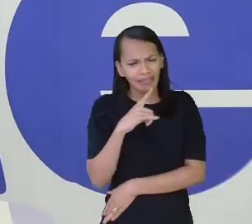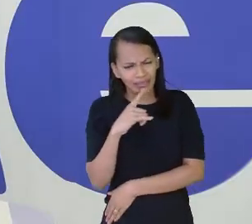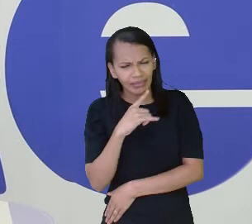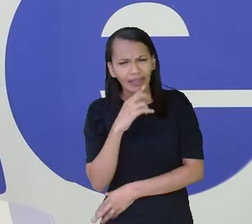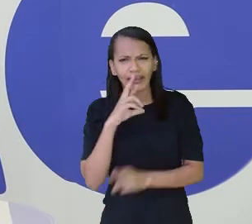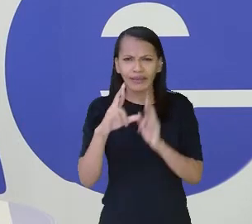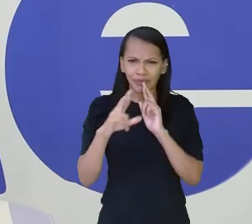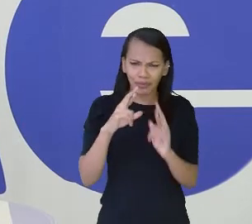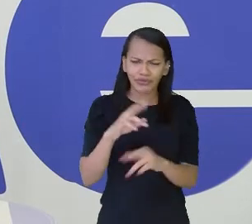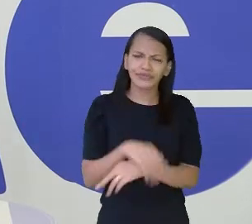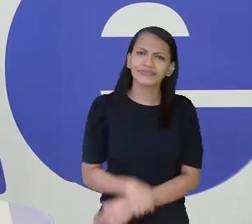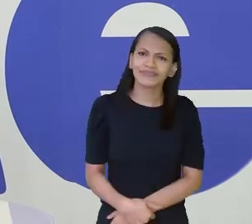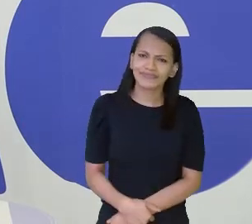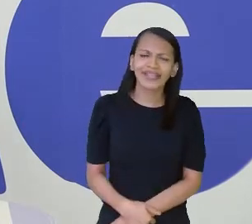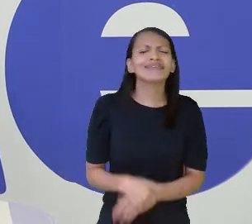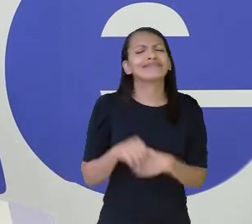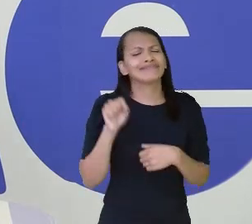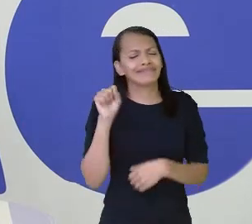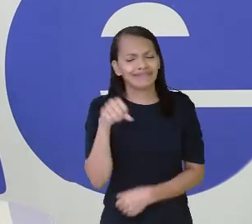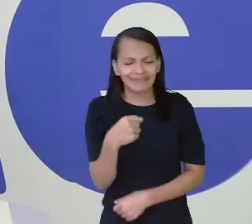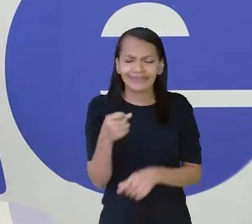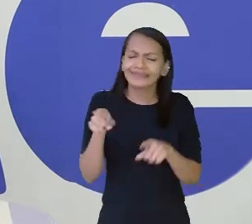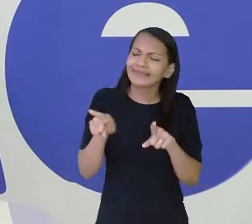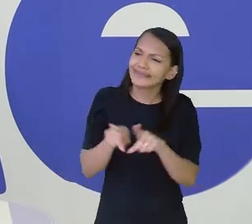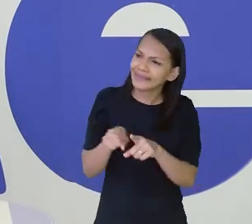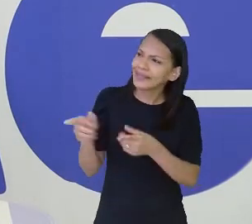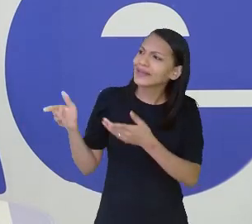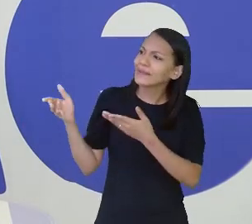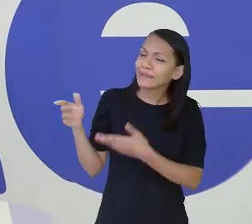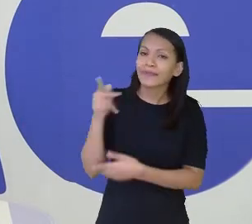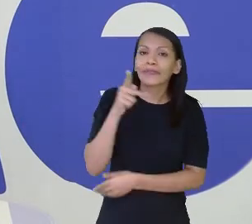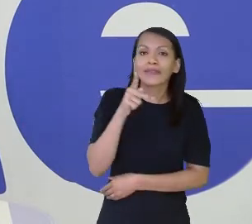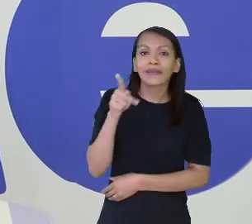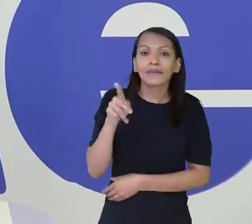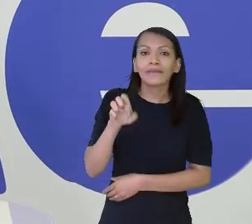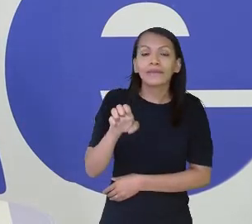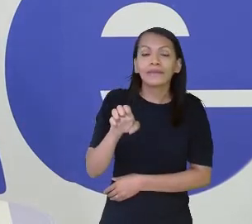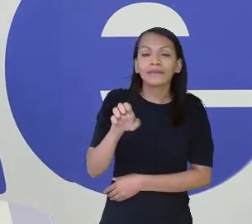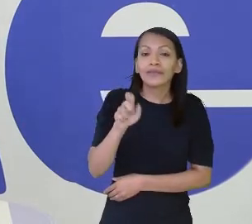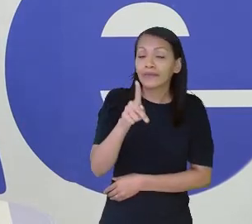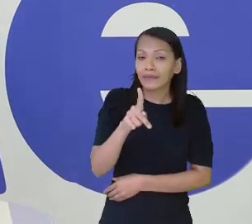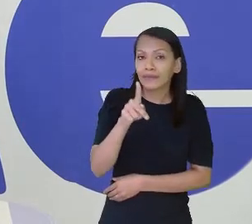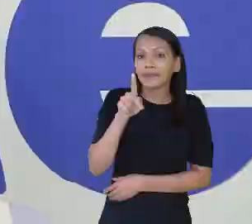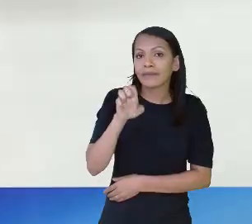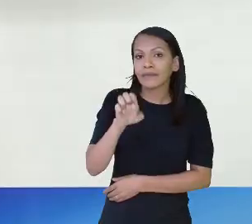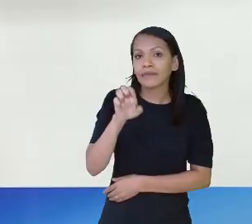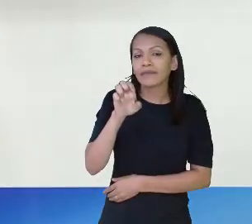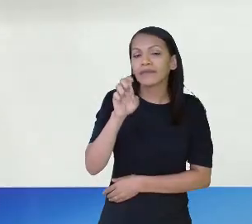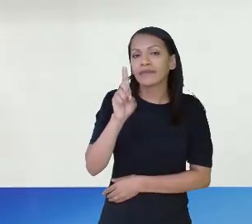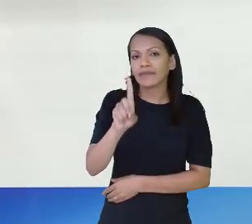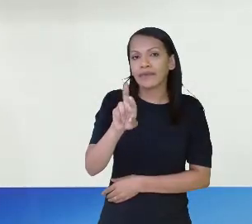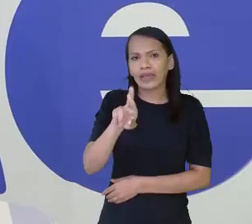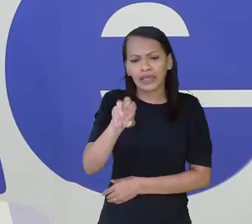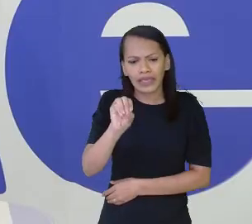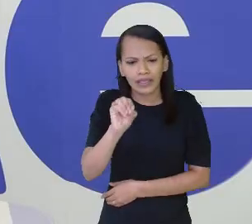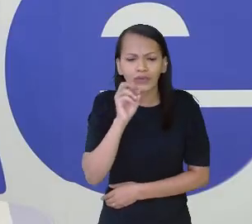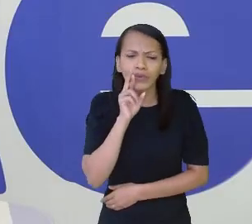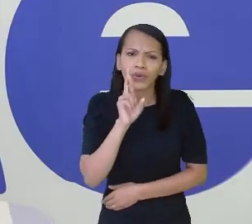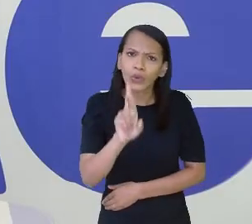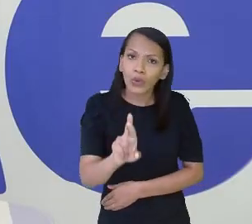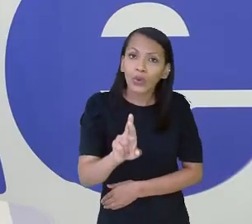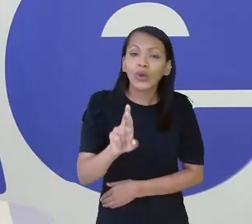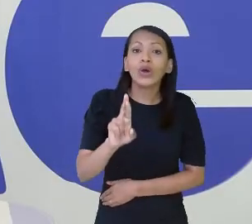variar, quem foi? Pedro. Pedro novamente. Pedro respondeu 2.100 páginas. Será?